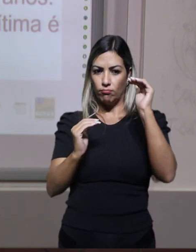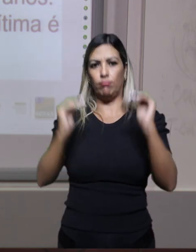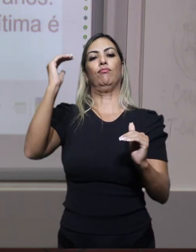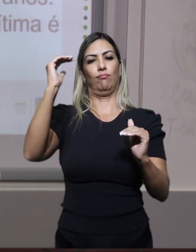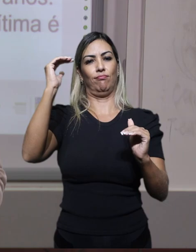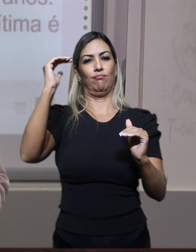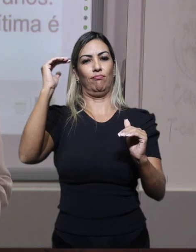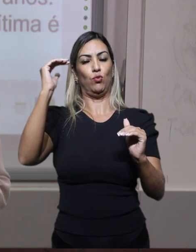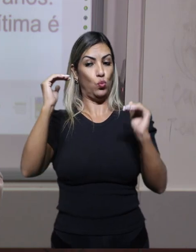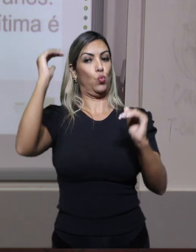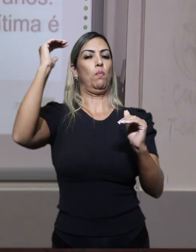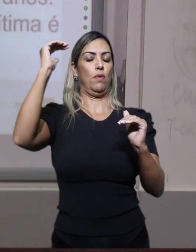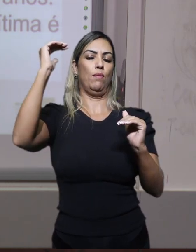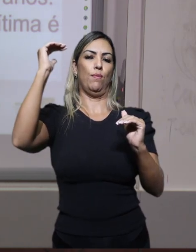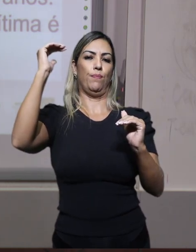ascendência.